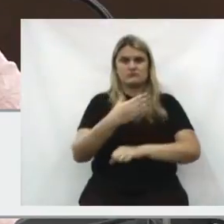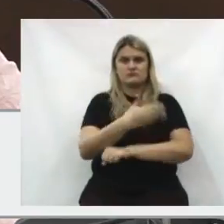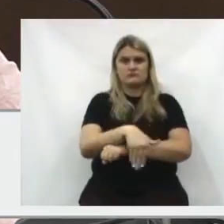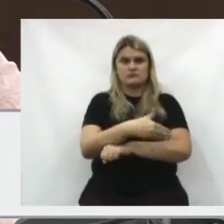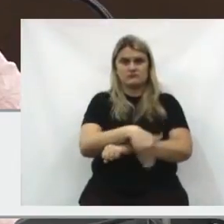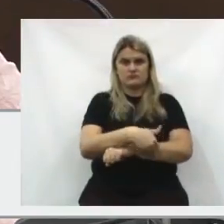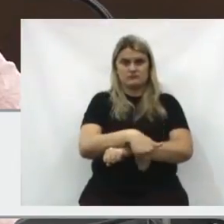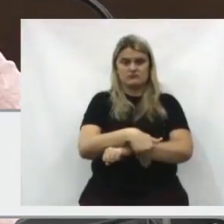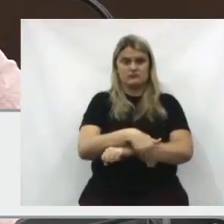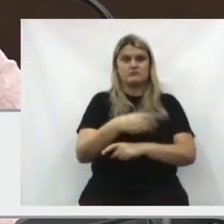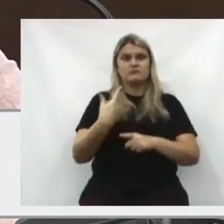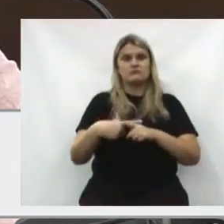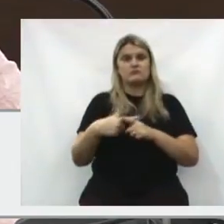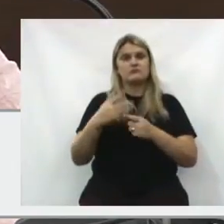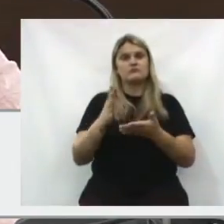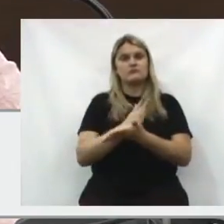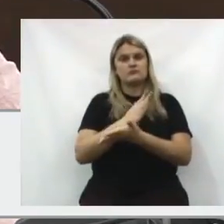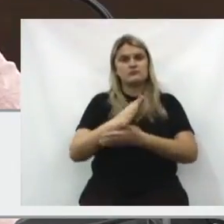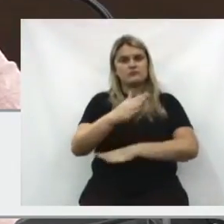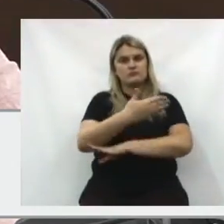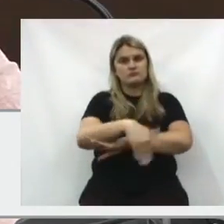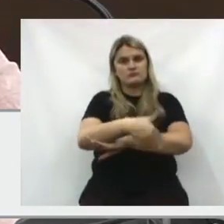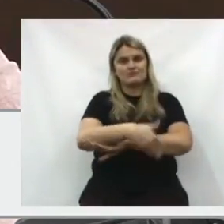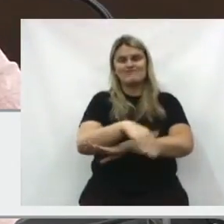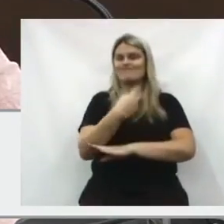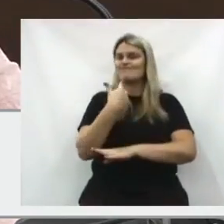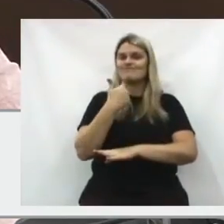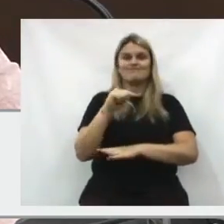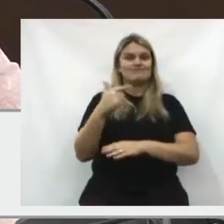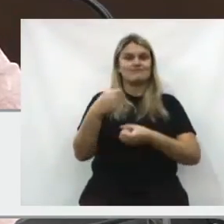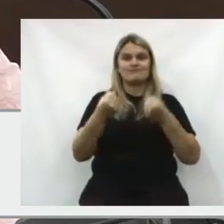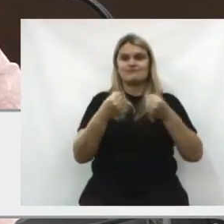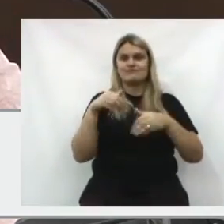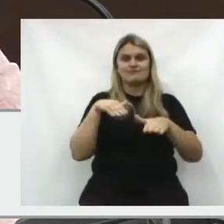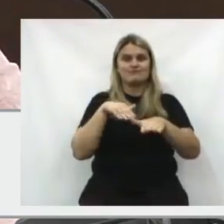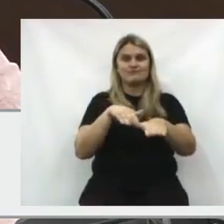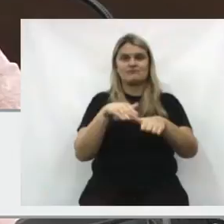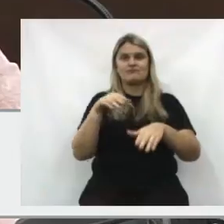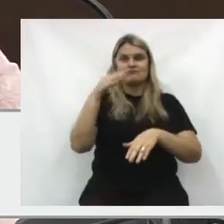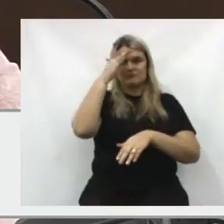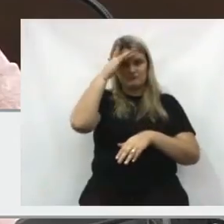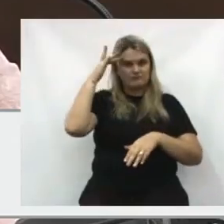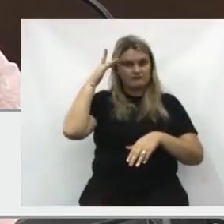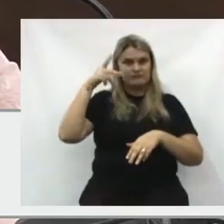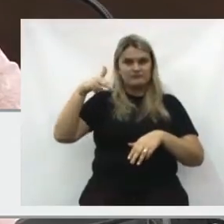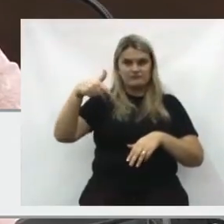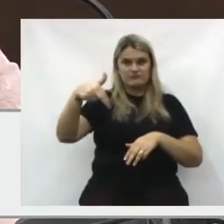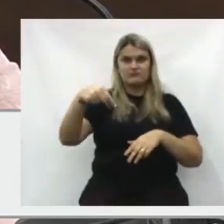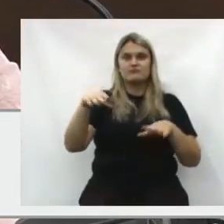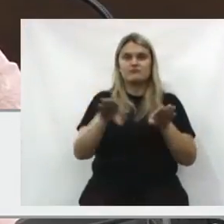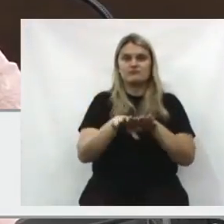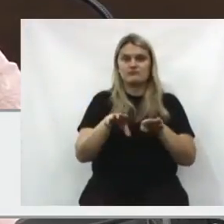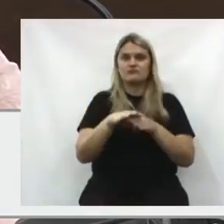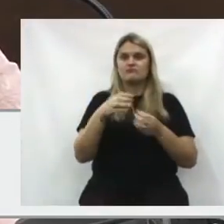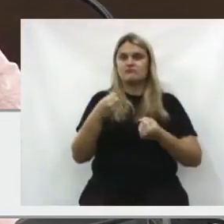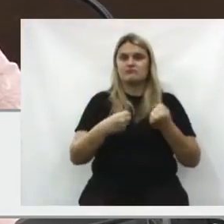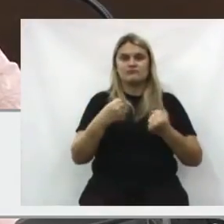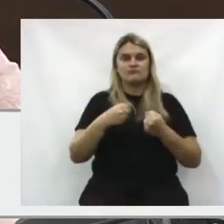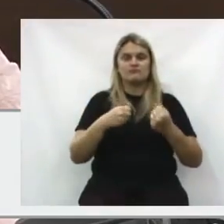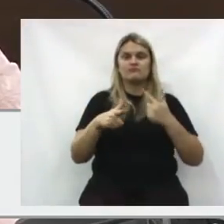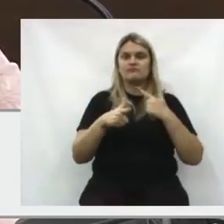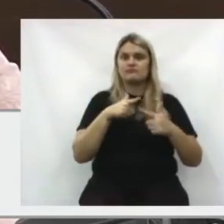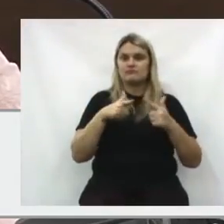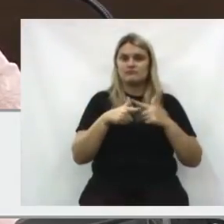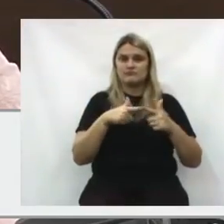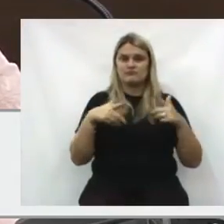várias ruas. Justificativa: certas ruas do bairro estão intransitáveis, tanto para pedestres